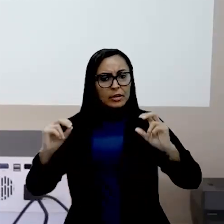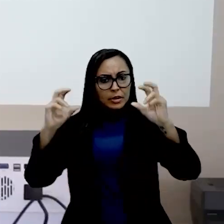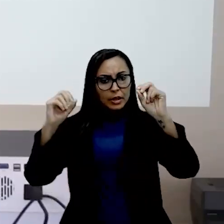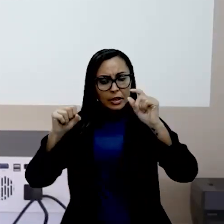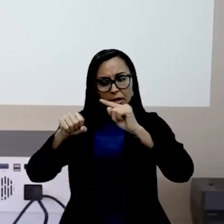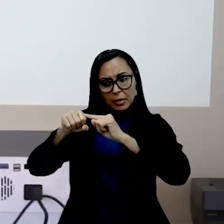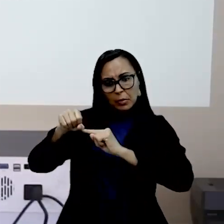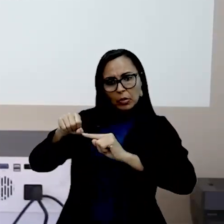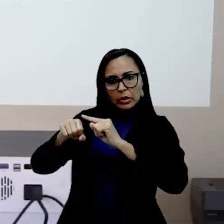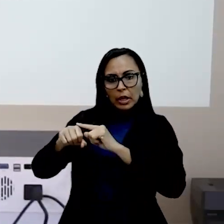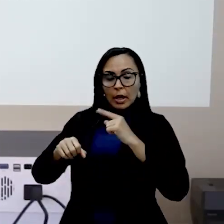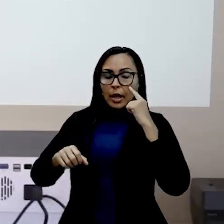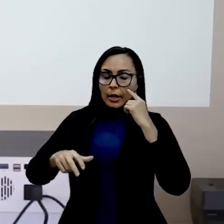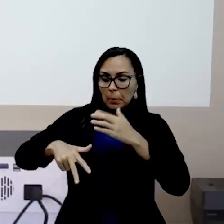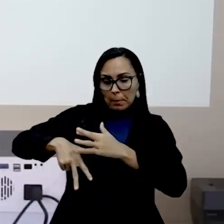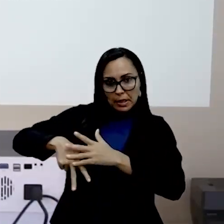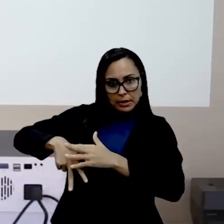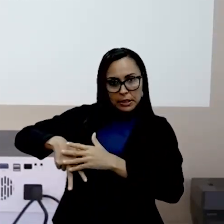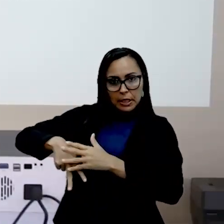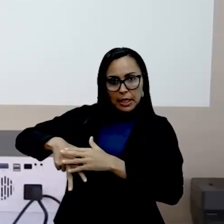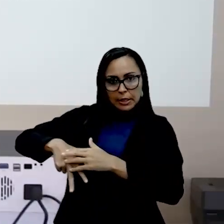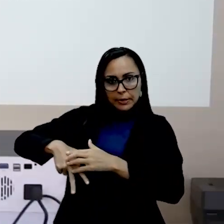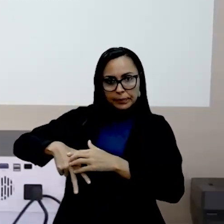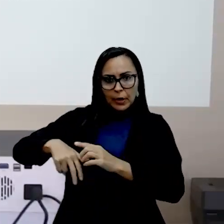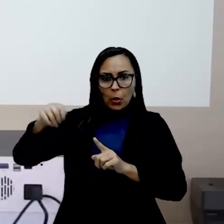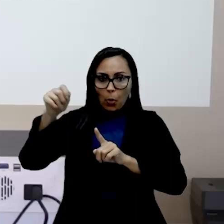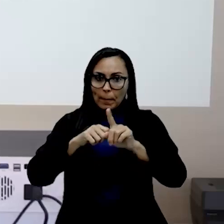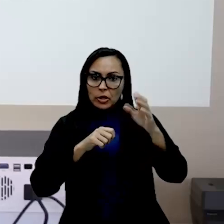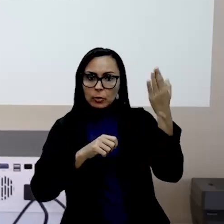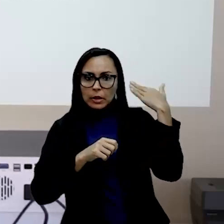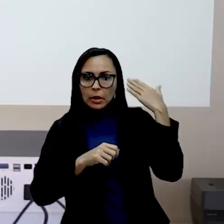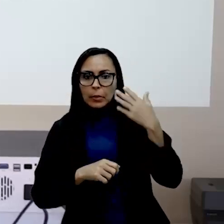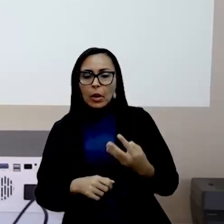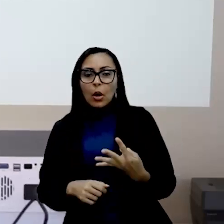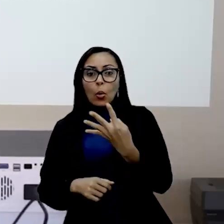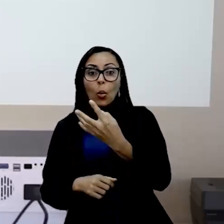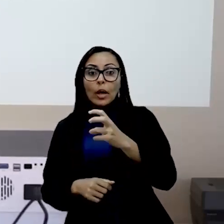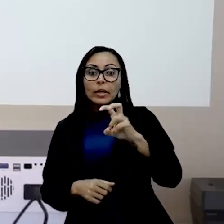diagnostiquei um paciente, acho que mês passado, com 45 anos.